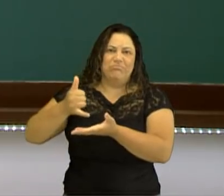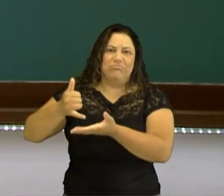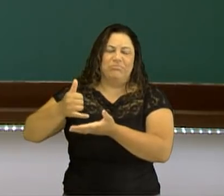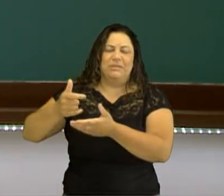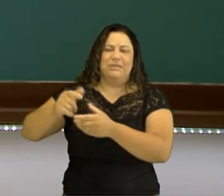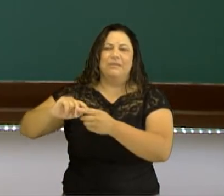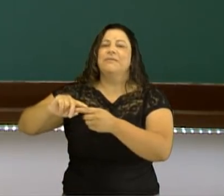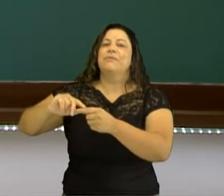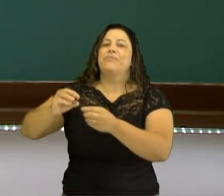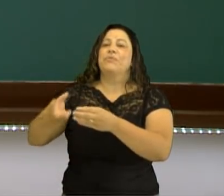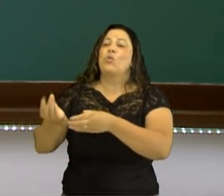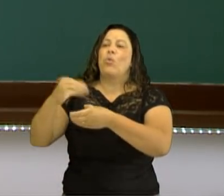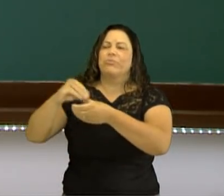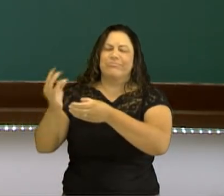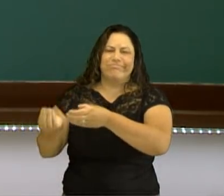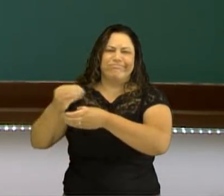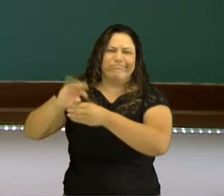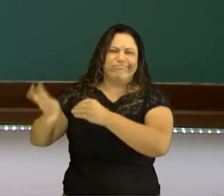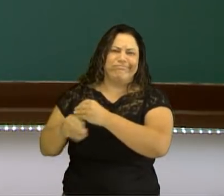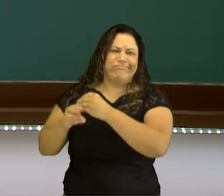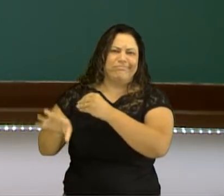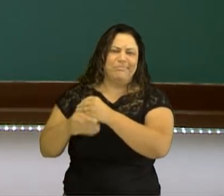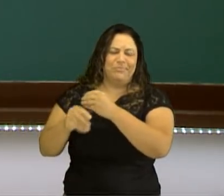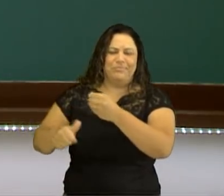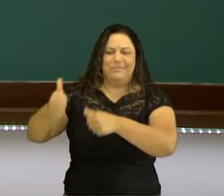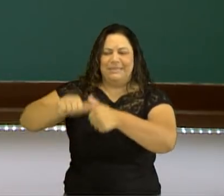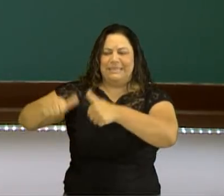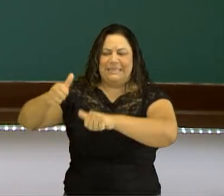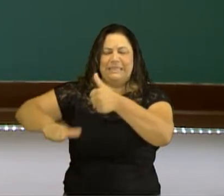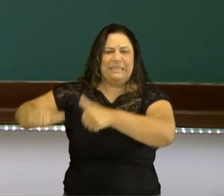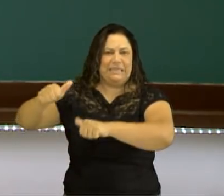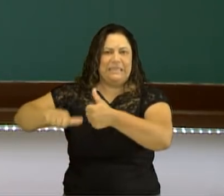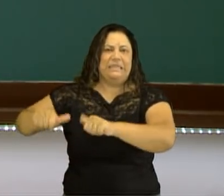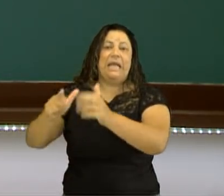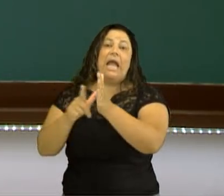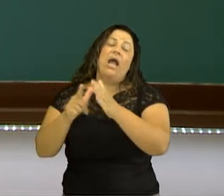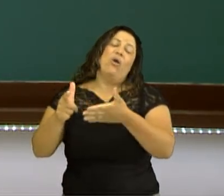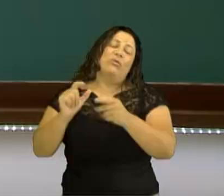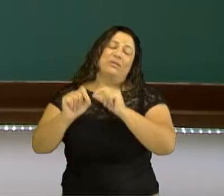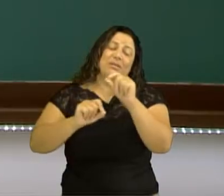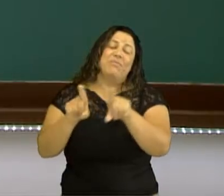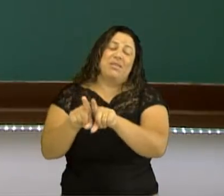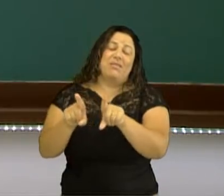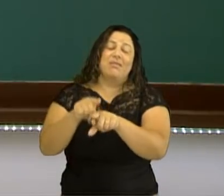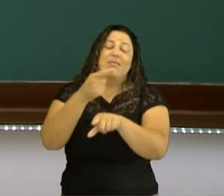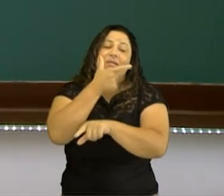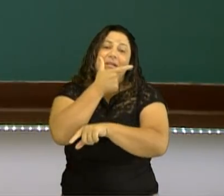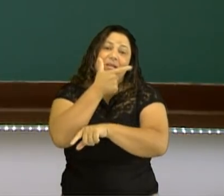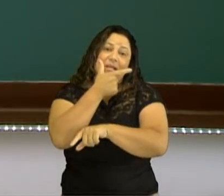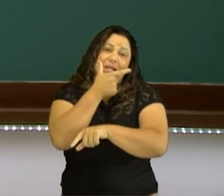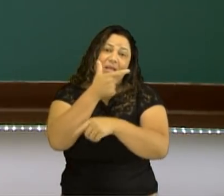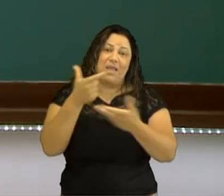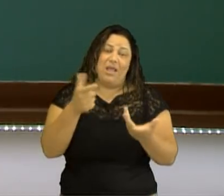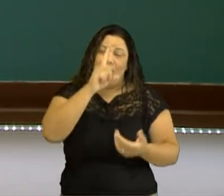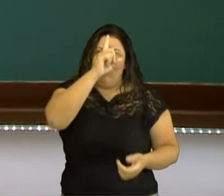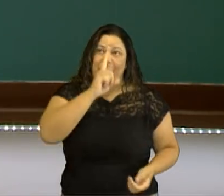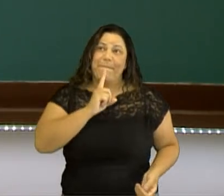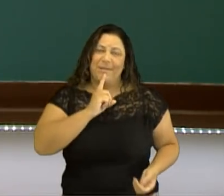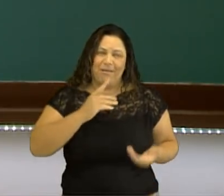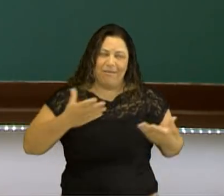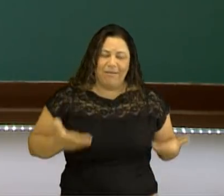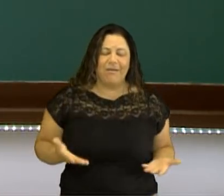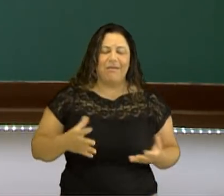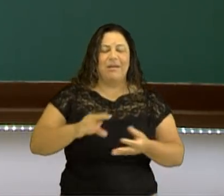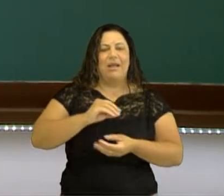outros componentes químicos, né, conservantes, os queijos muito amarelos também. Todos esses são aqueles alimentos